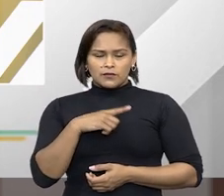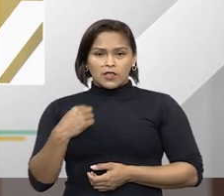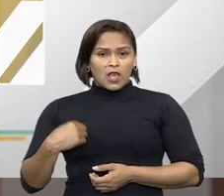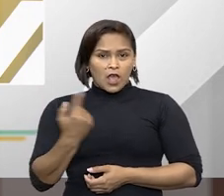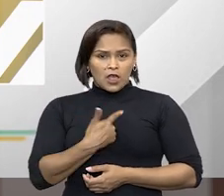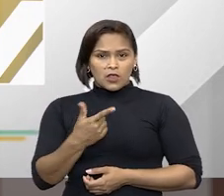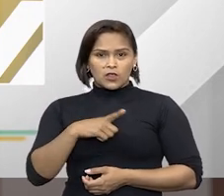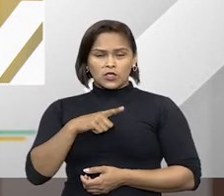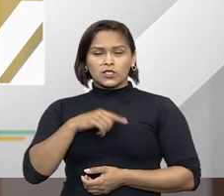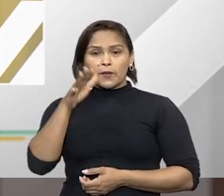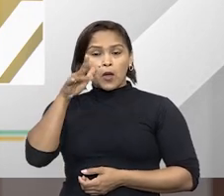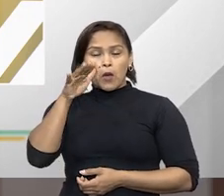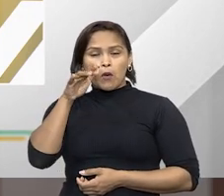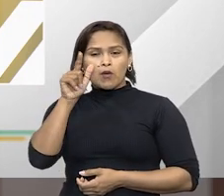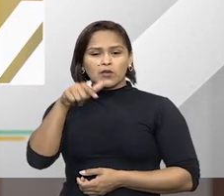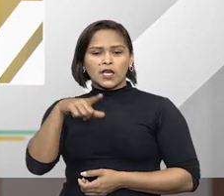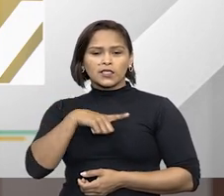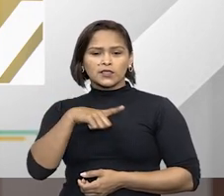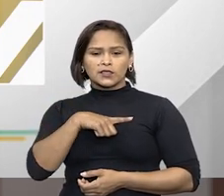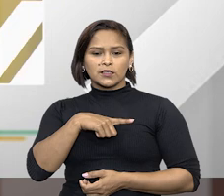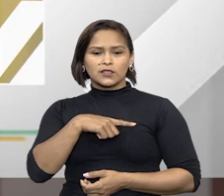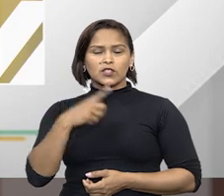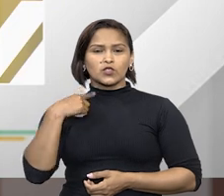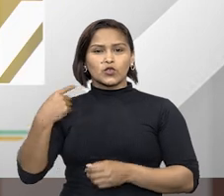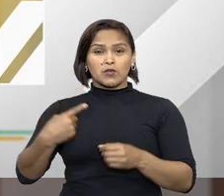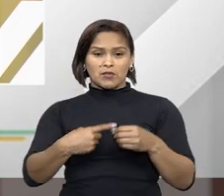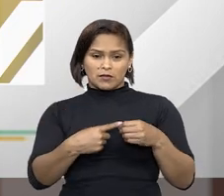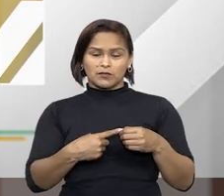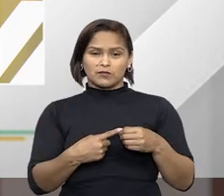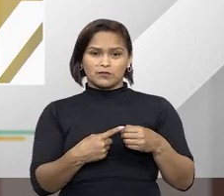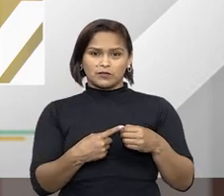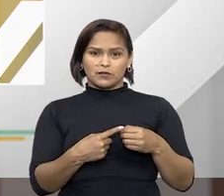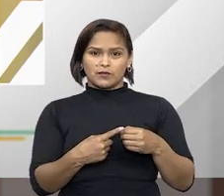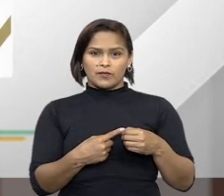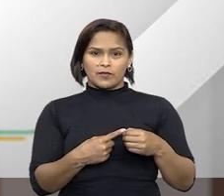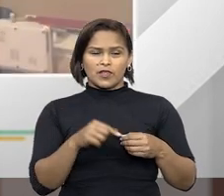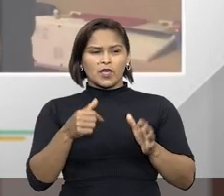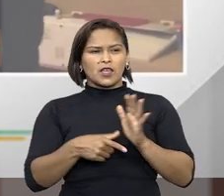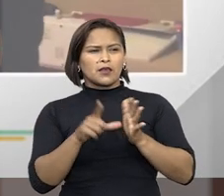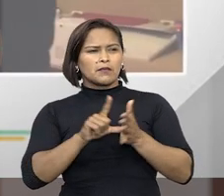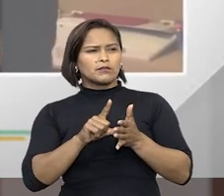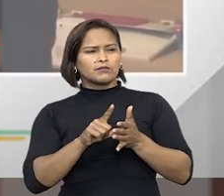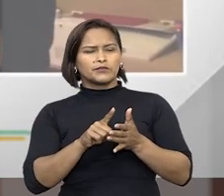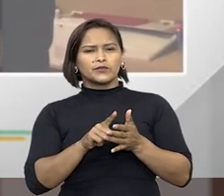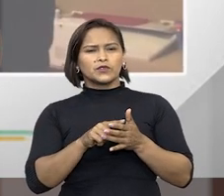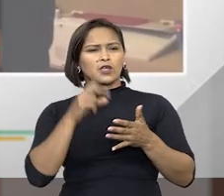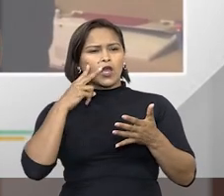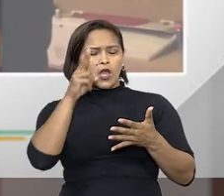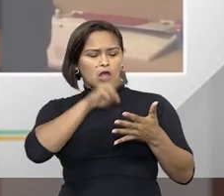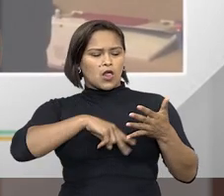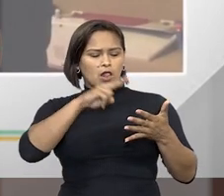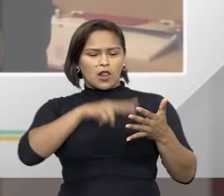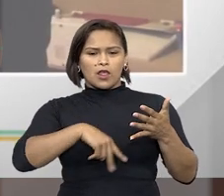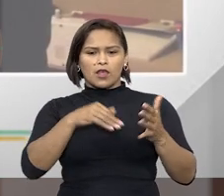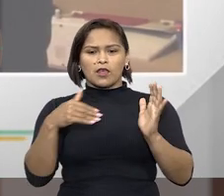curiosamente, estou aqui na minha cidade, e ontem eu li que a Câmara Municipal aqui do